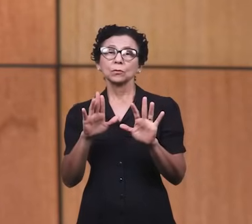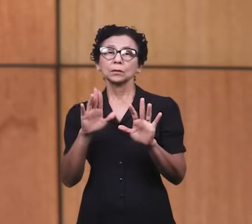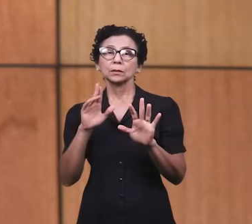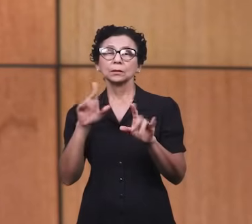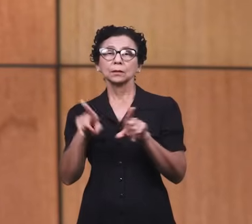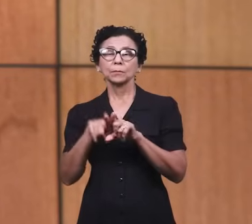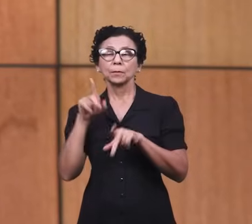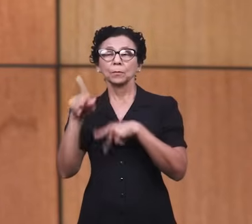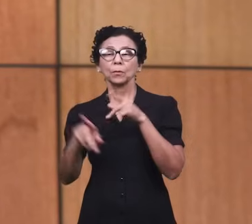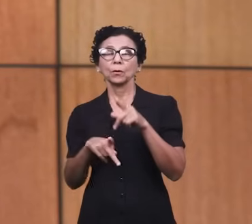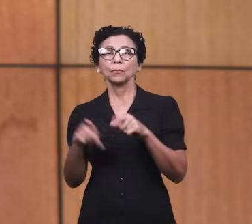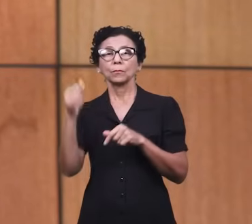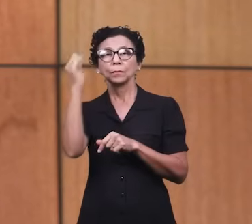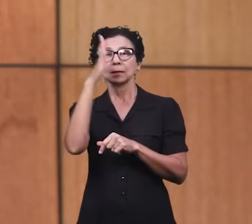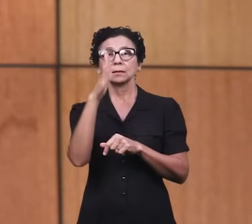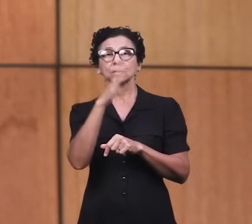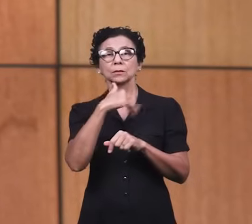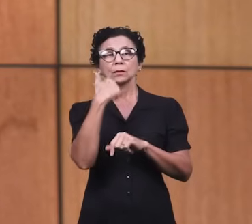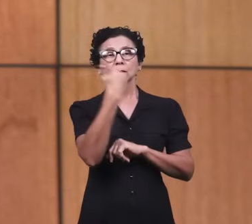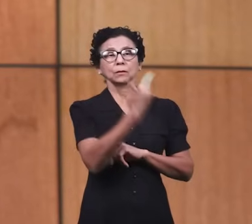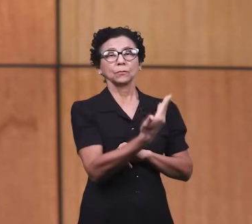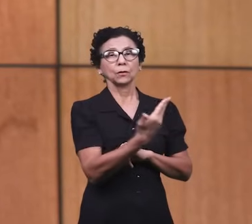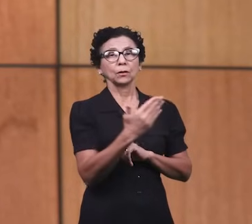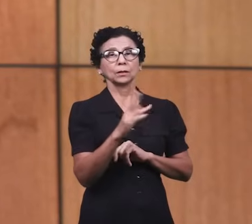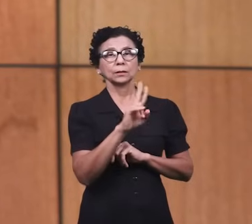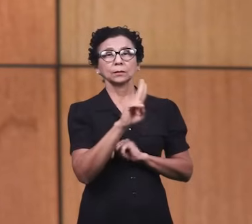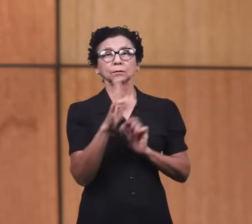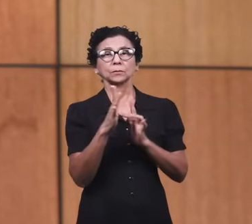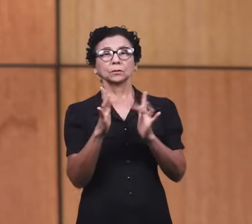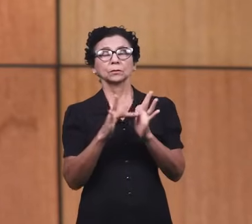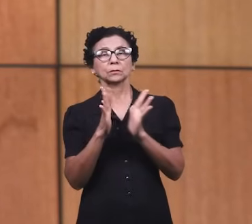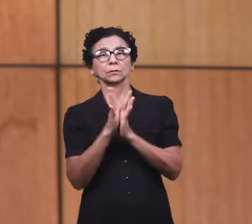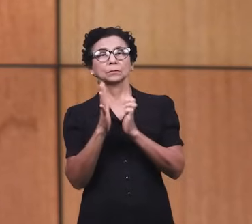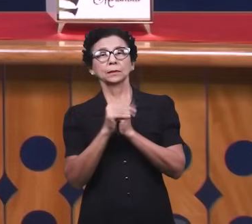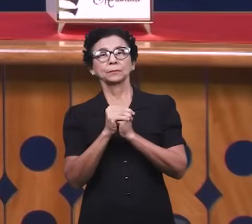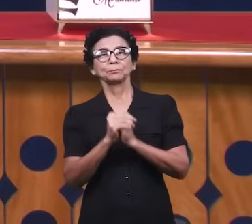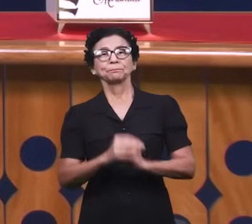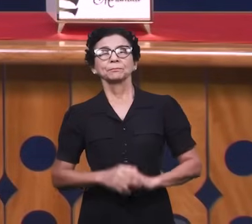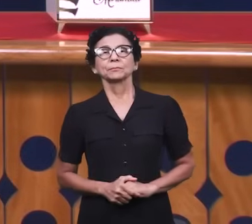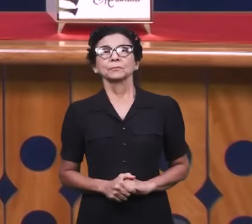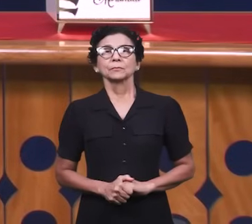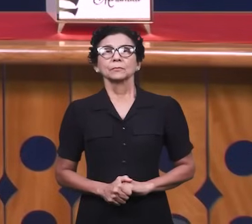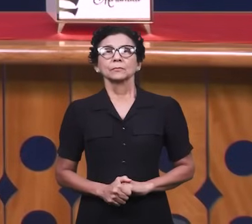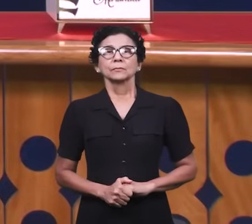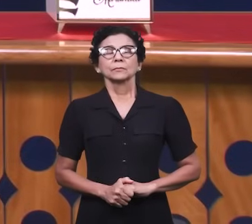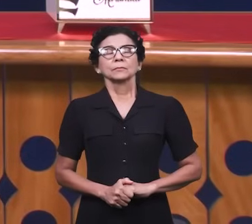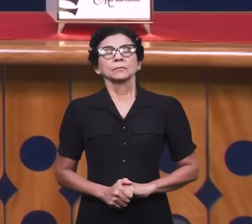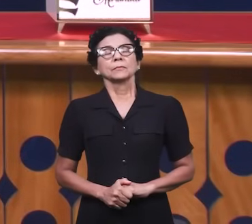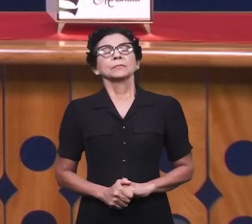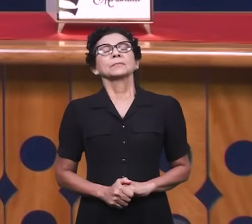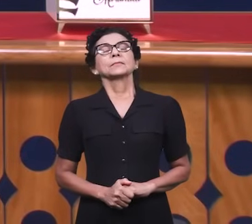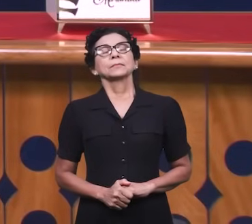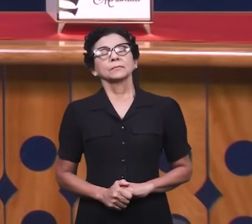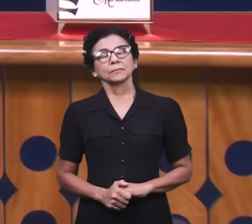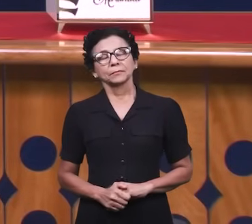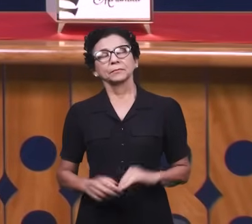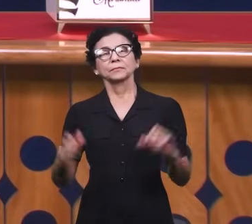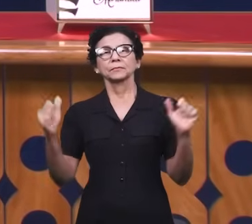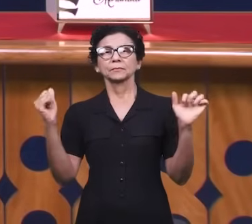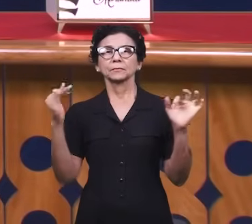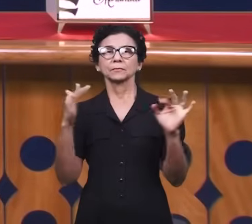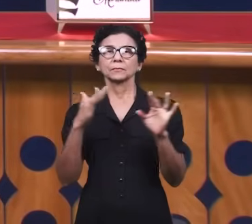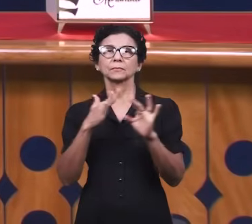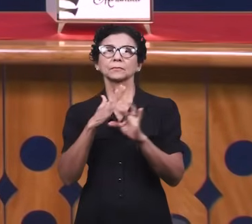e no exterior, nós assim clamamos em nome de Jesus. Amém. Glória a Jesus, louvamos o nome do